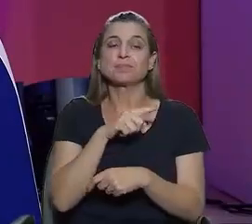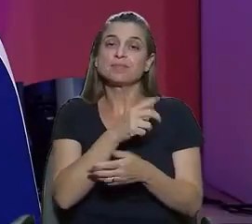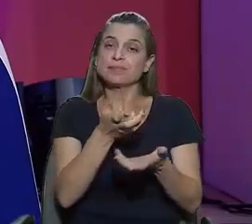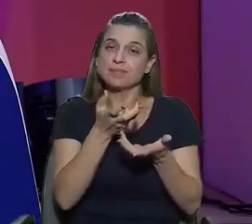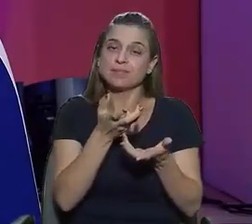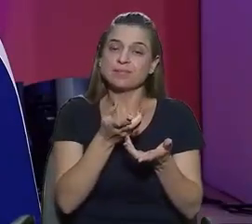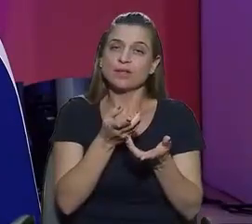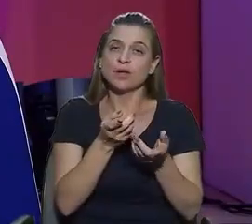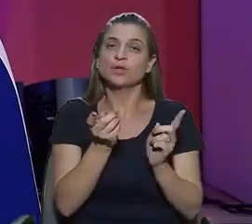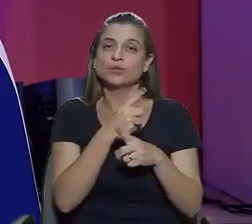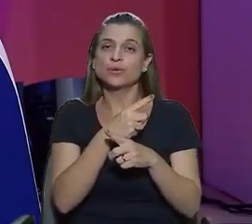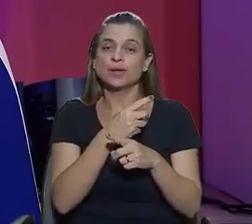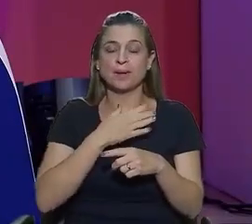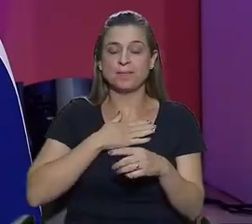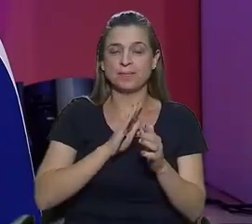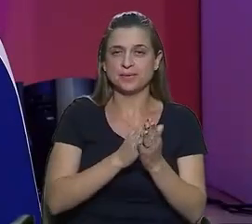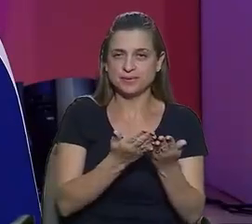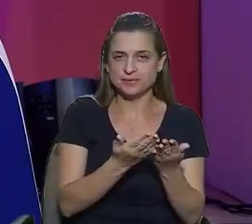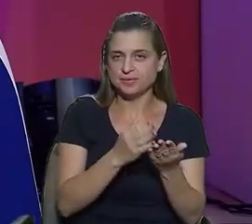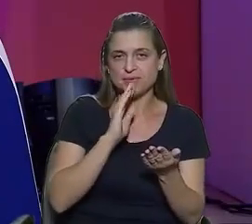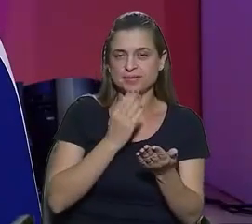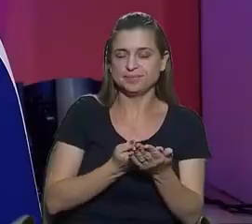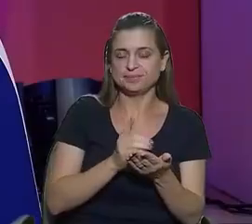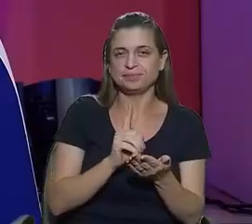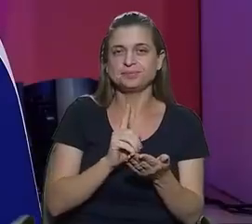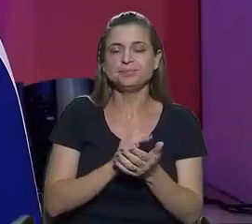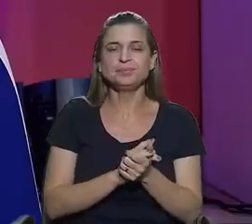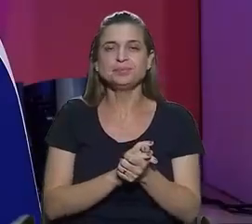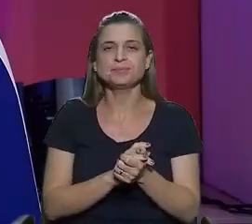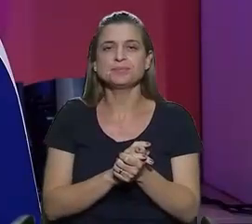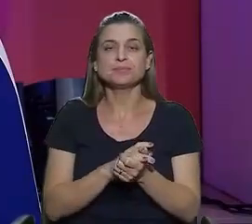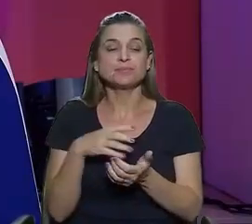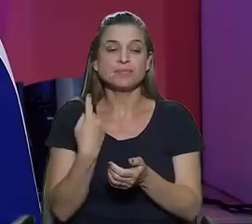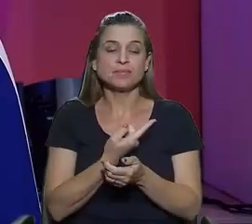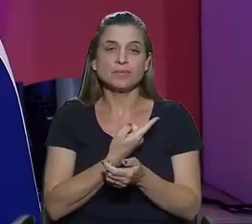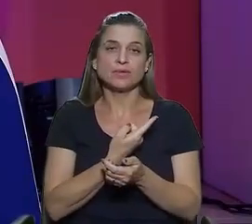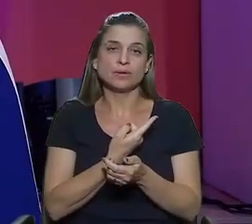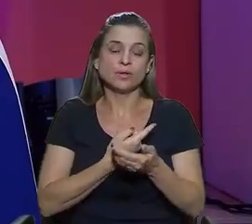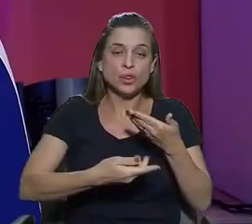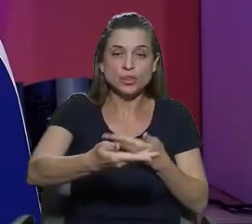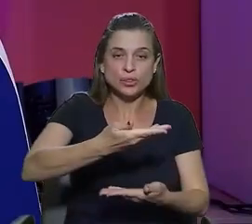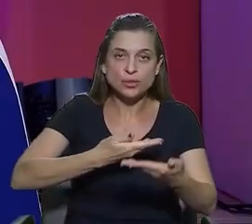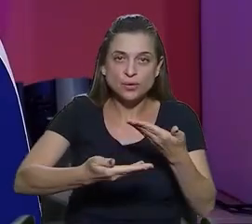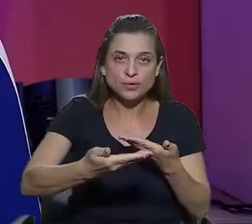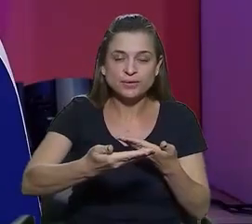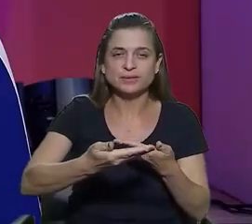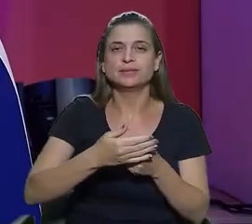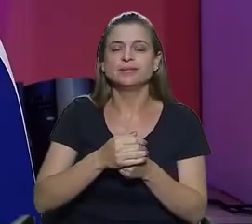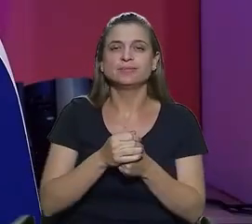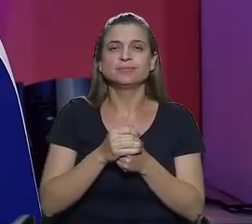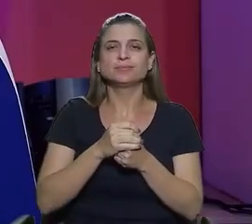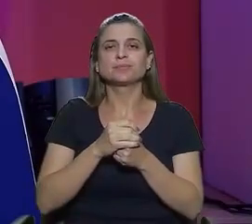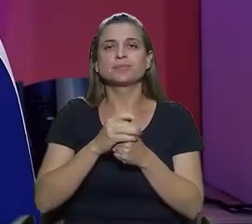querendo trocar com esse livro aqui. Não acredito. Aí ela, não, bora trocar. Aí a gente trocou o livro. Aí, quando é no outro dia,